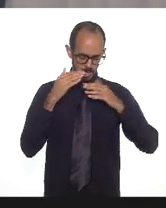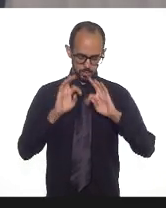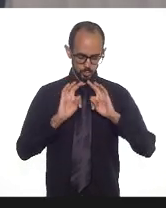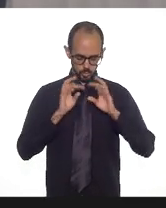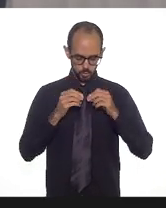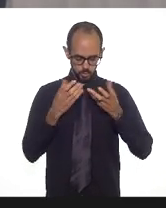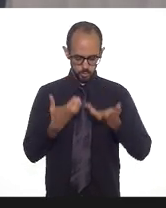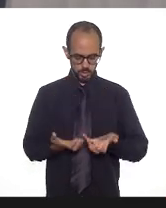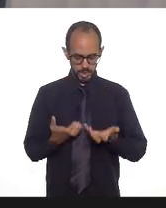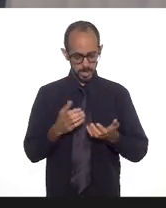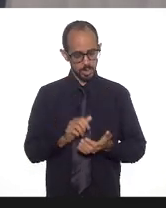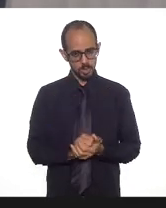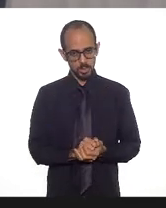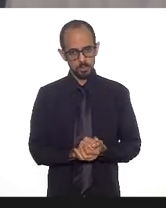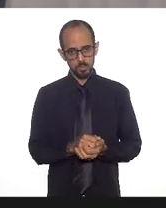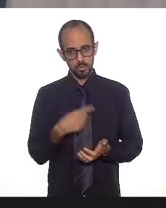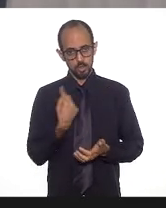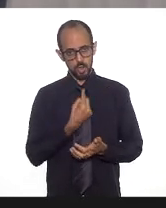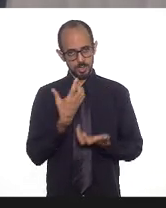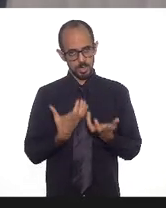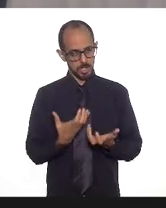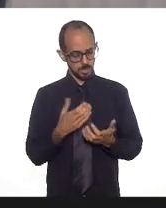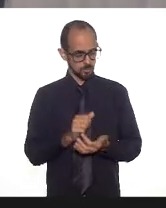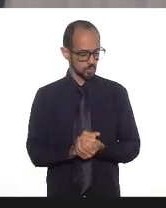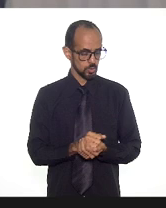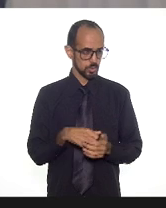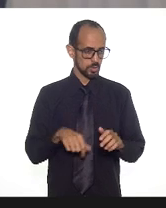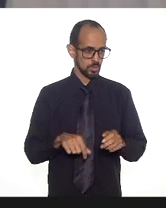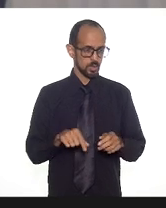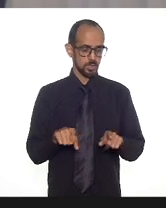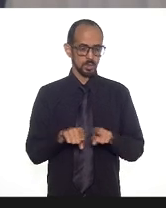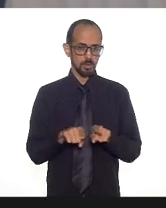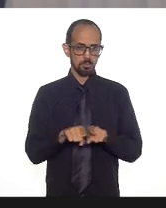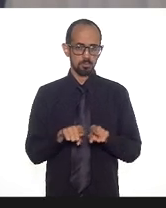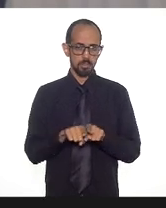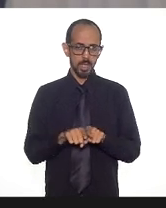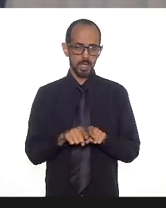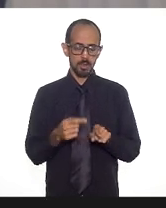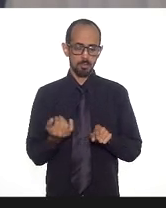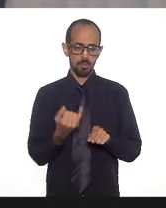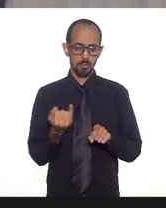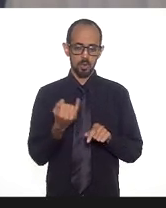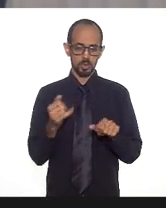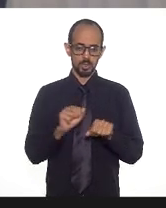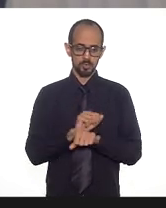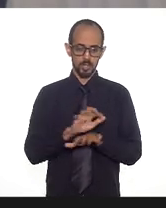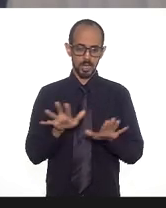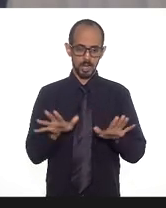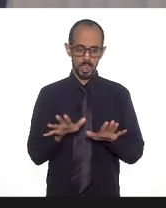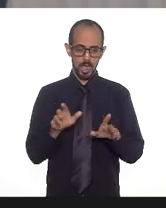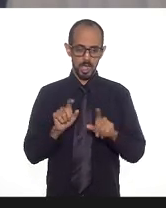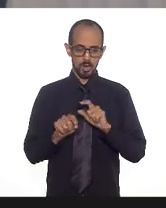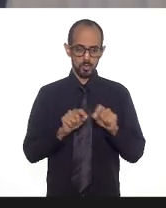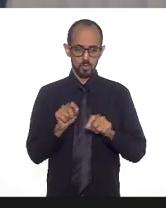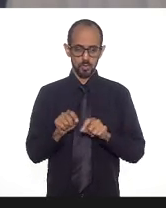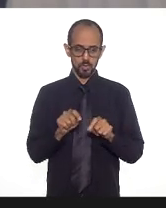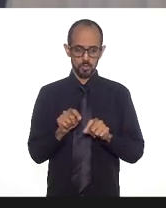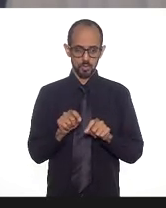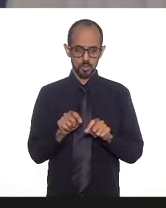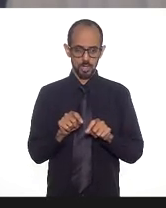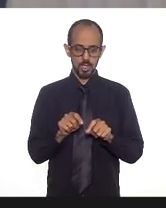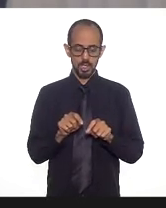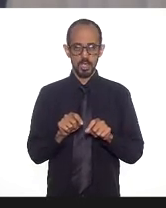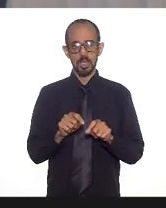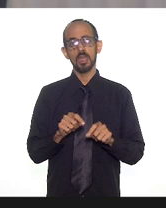queríamos. Dentro desse ponto também, outro ponto importante é transparência. É importante trabalhar na transparência e no diálogo.